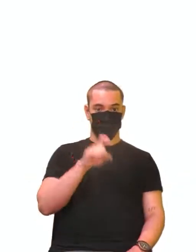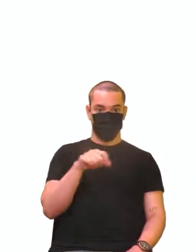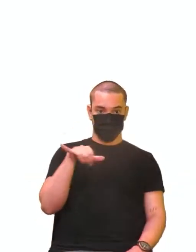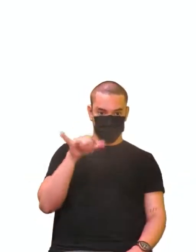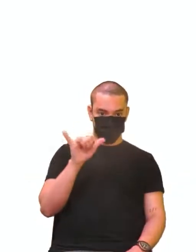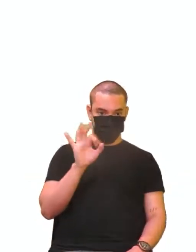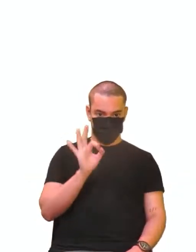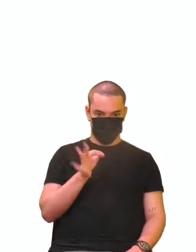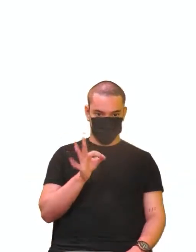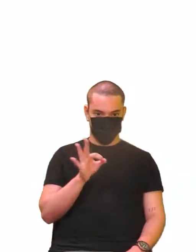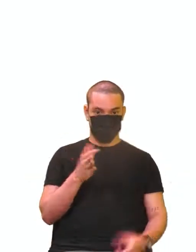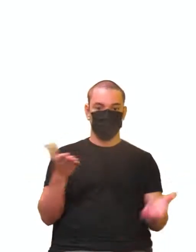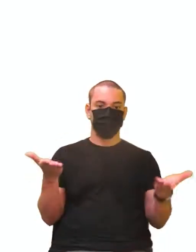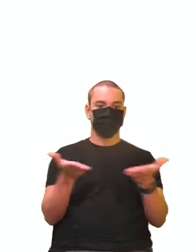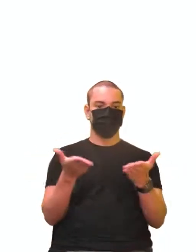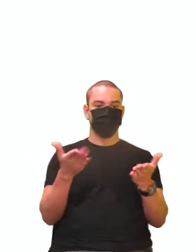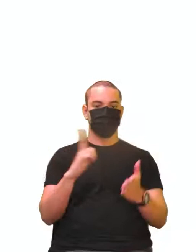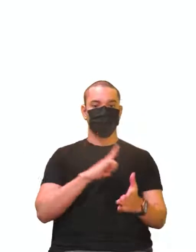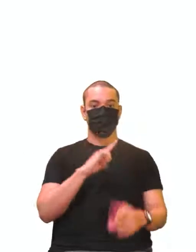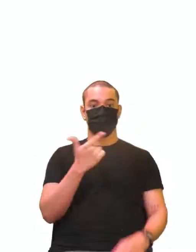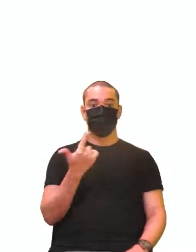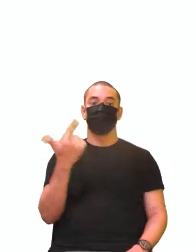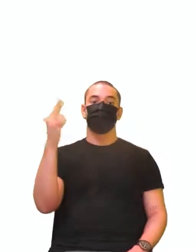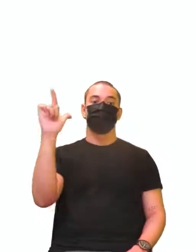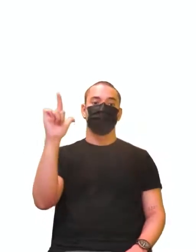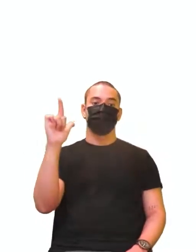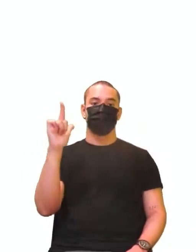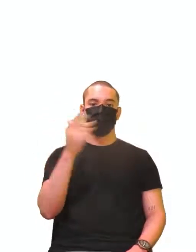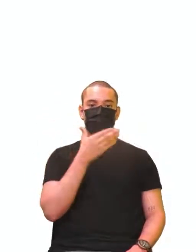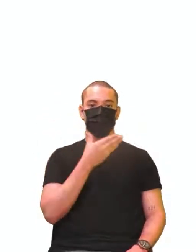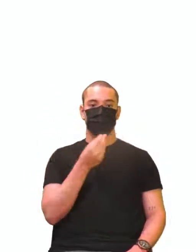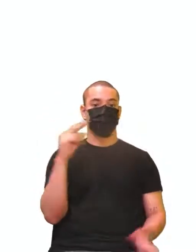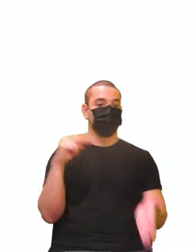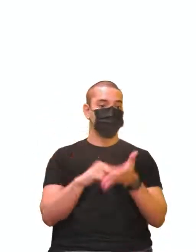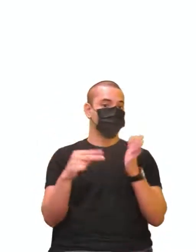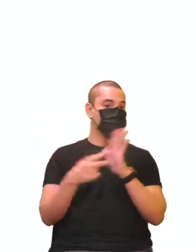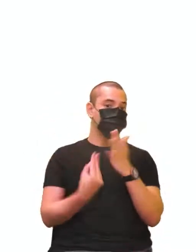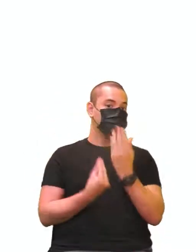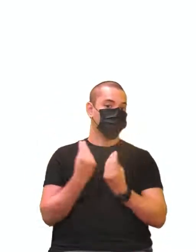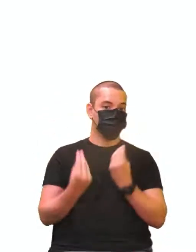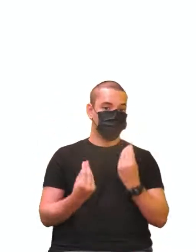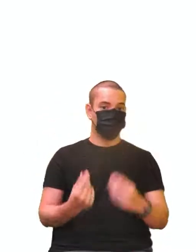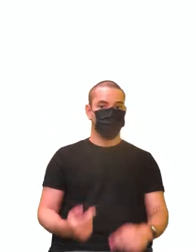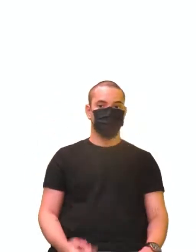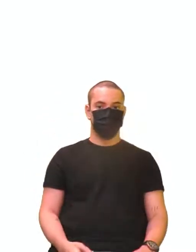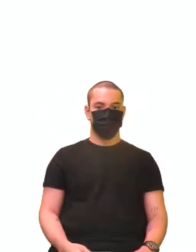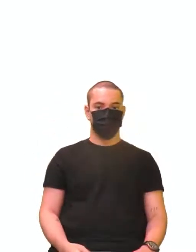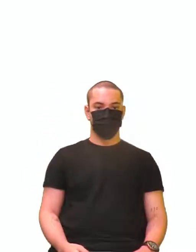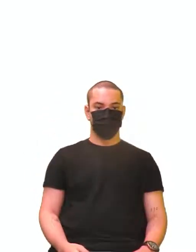Tranquilo. Aí agora, ele teve outro menino. Esse outro menino também vai ser...